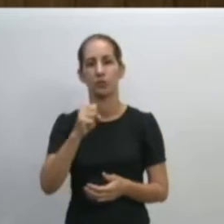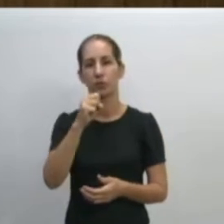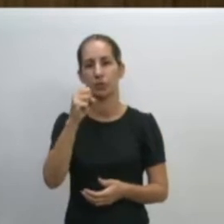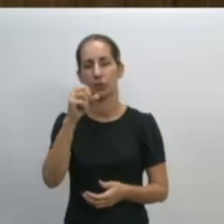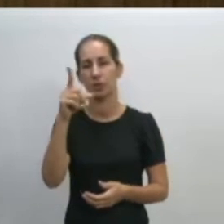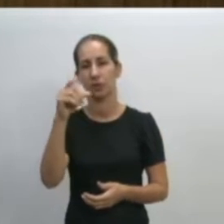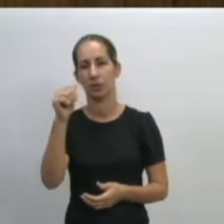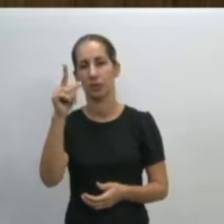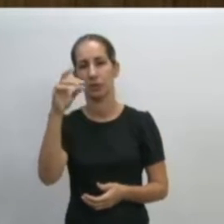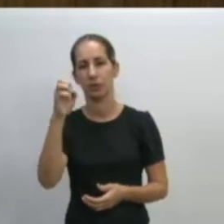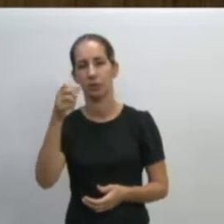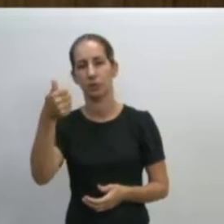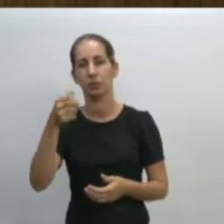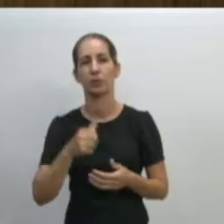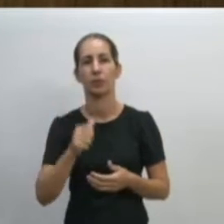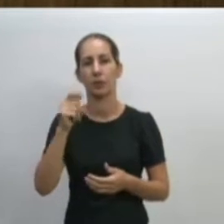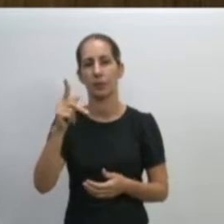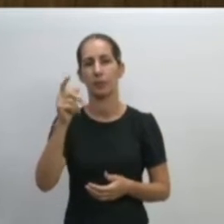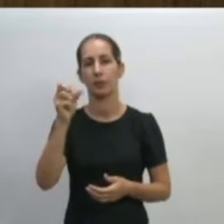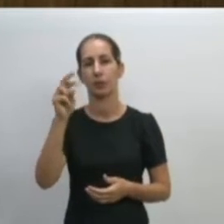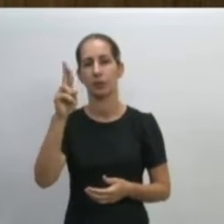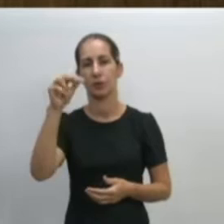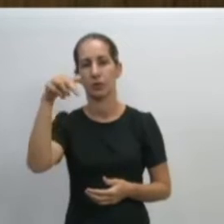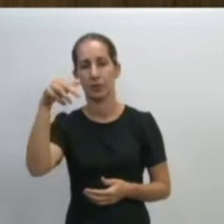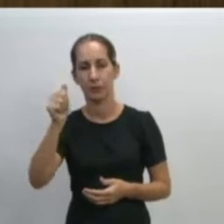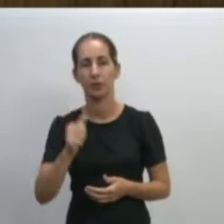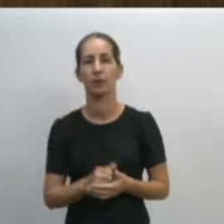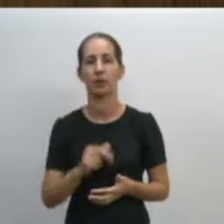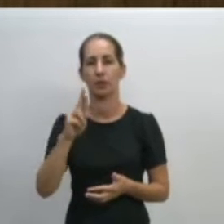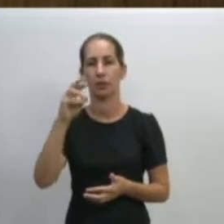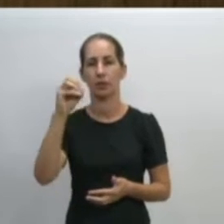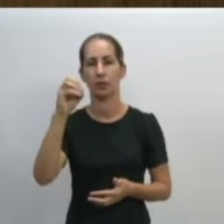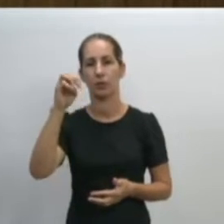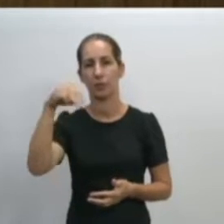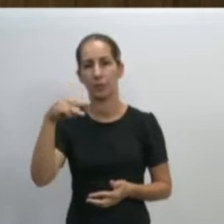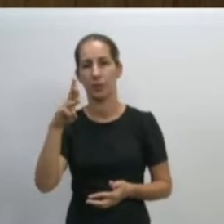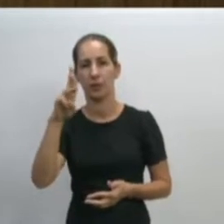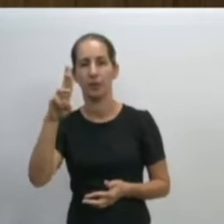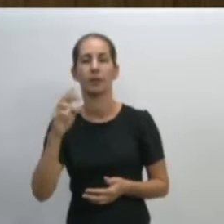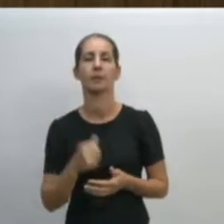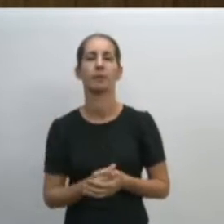1, Panorama, né, no Rio Mar, que também